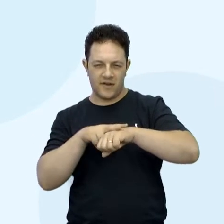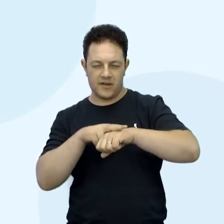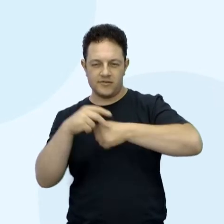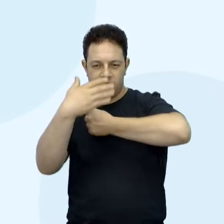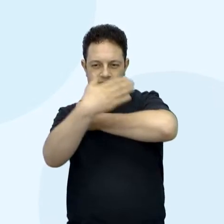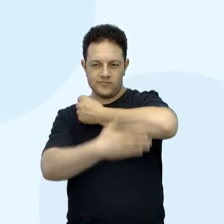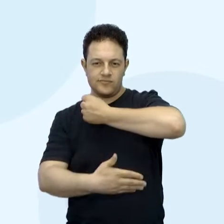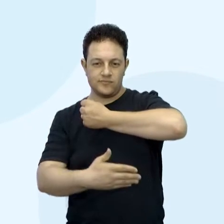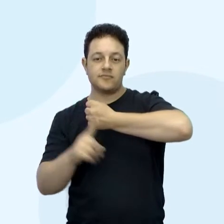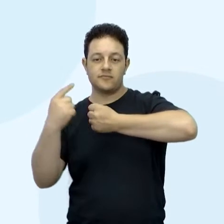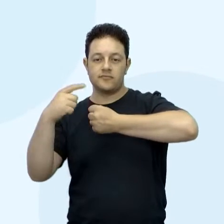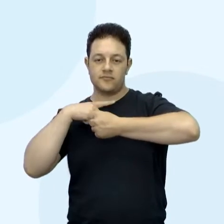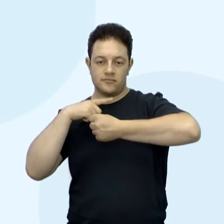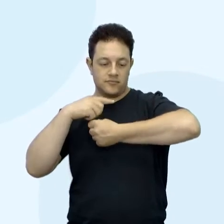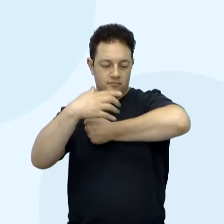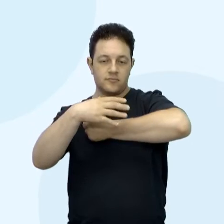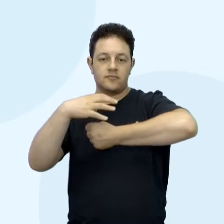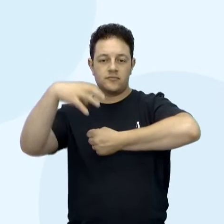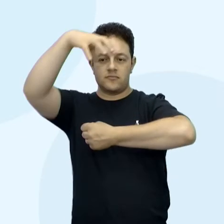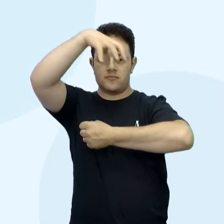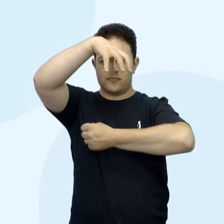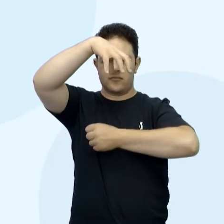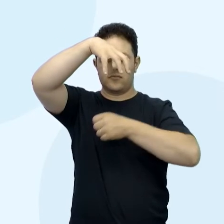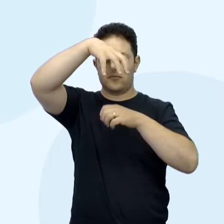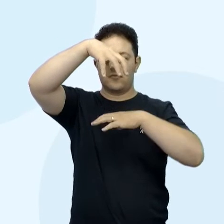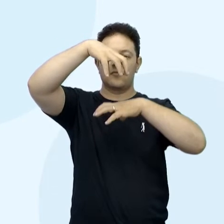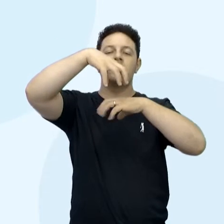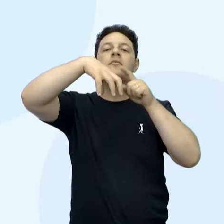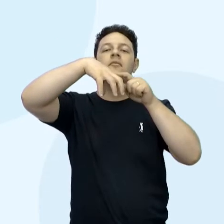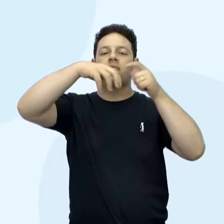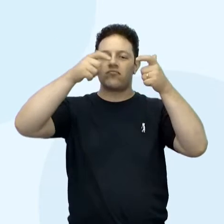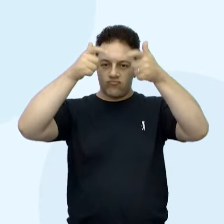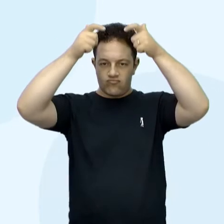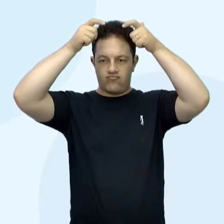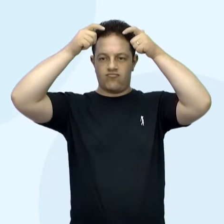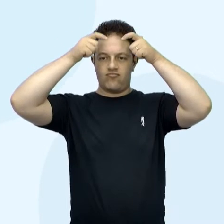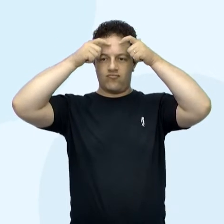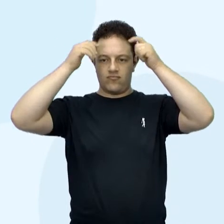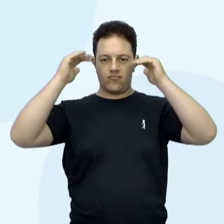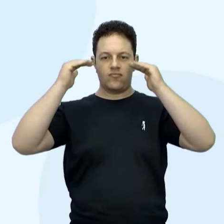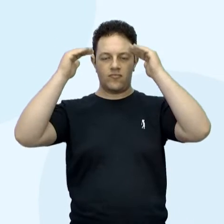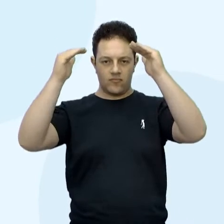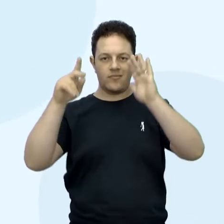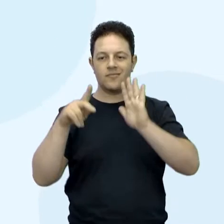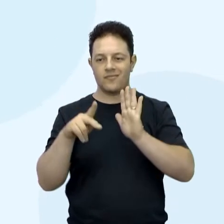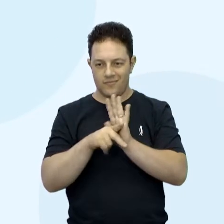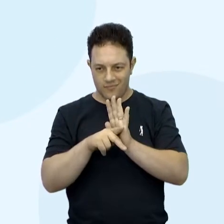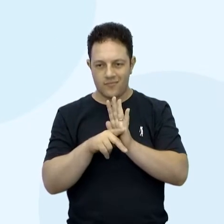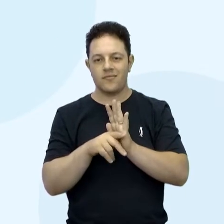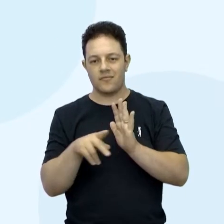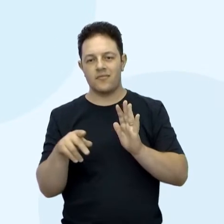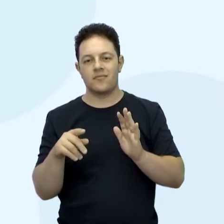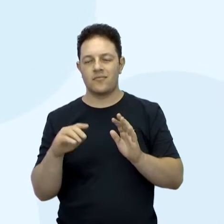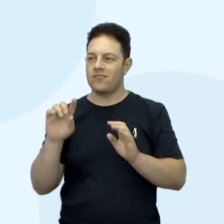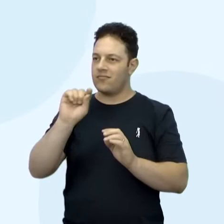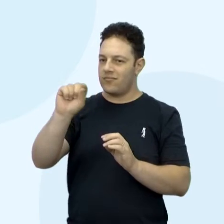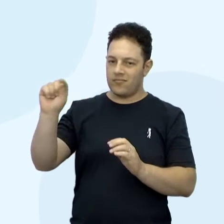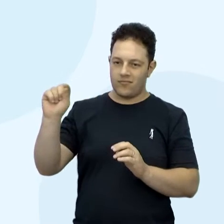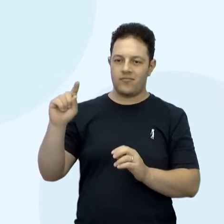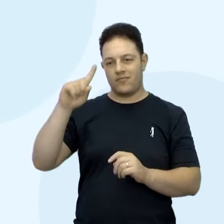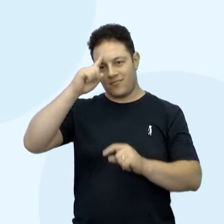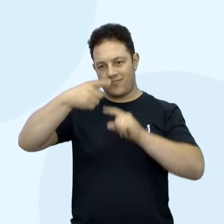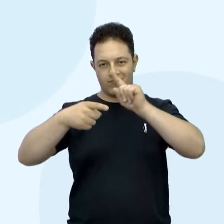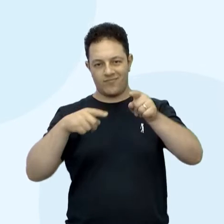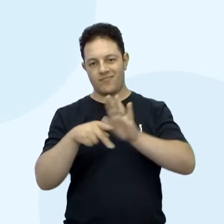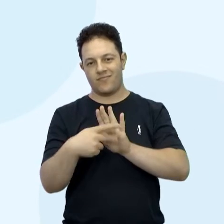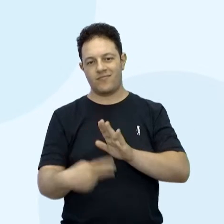olhar na parte de cima, você vai perceber a coroa imperial, né, que é a coroa que representa a monarquia do